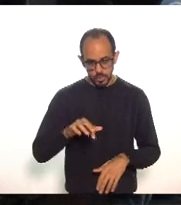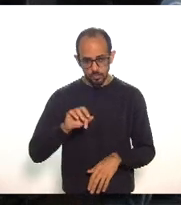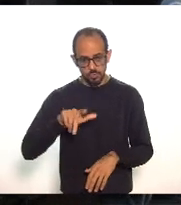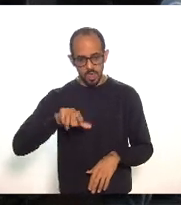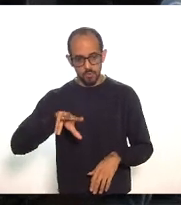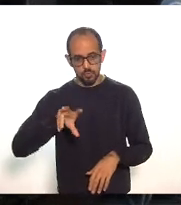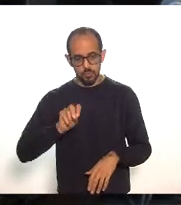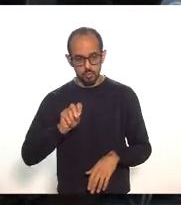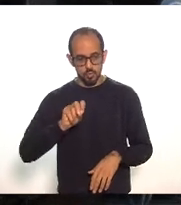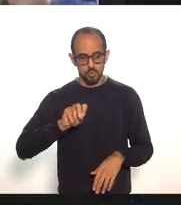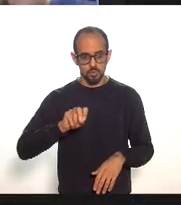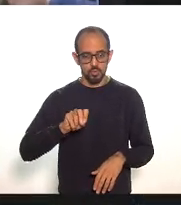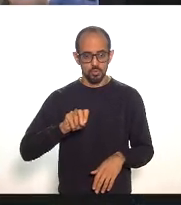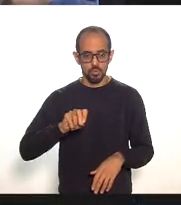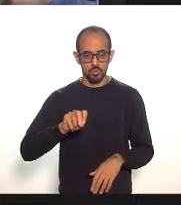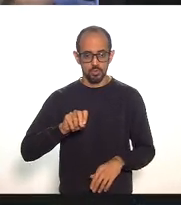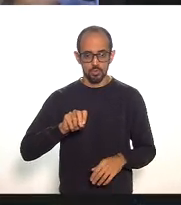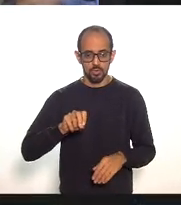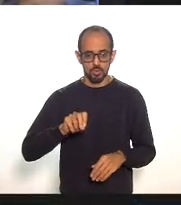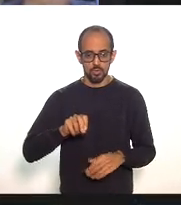Serafini.